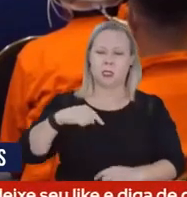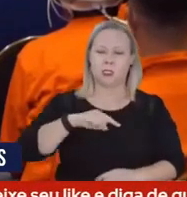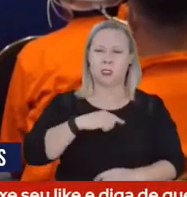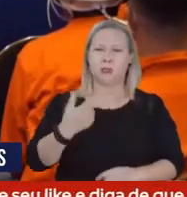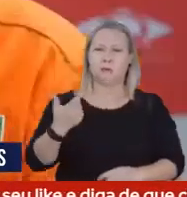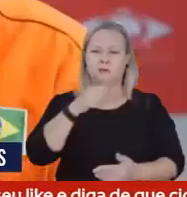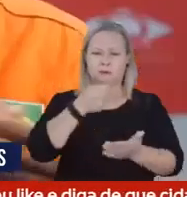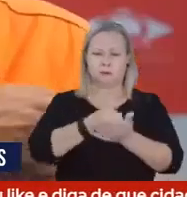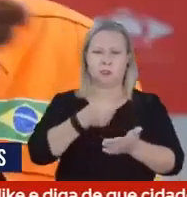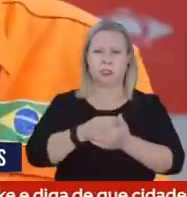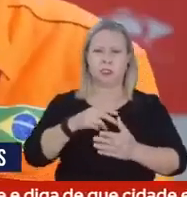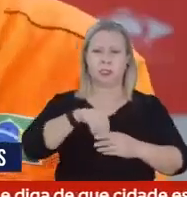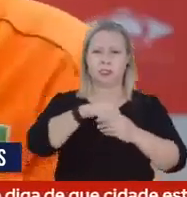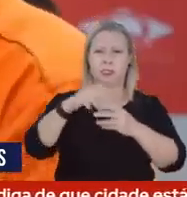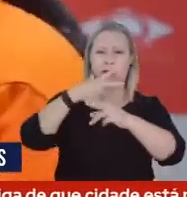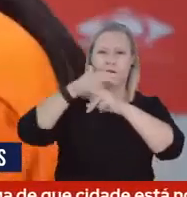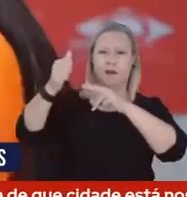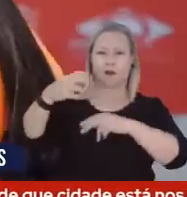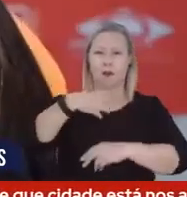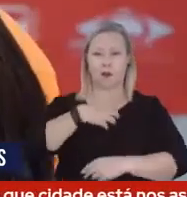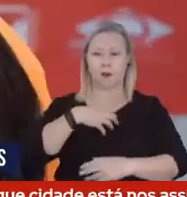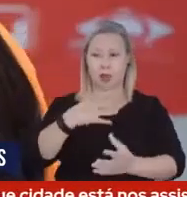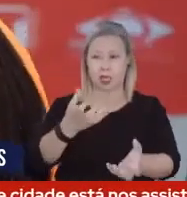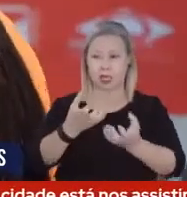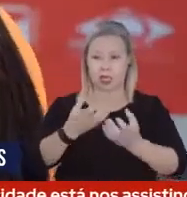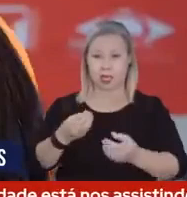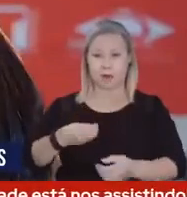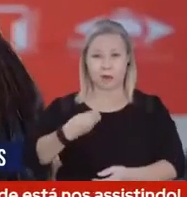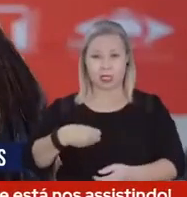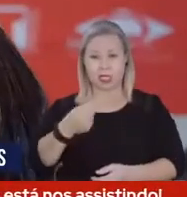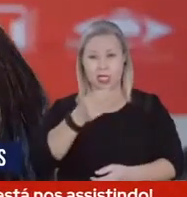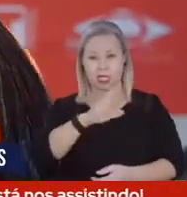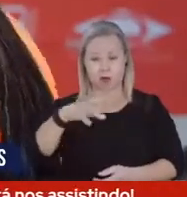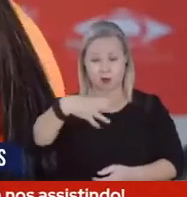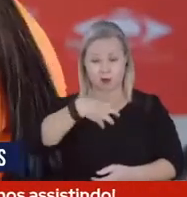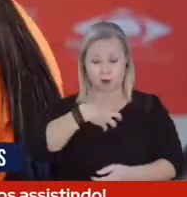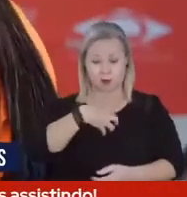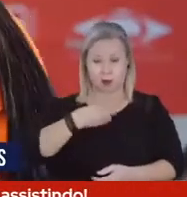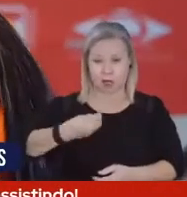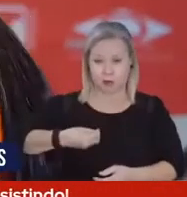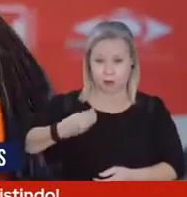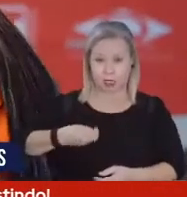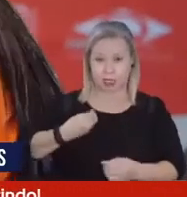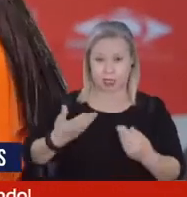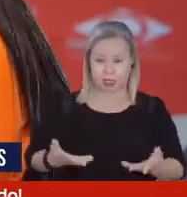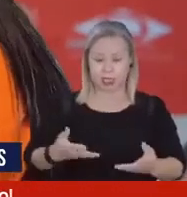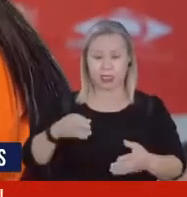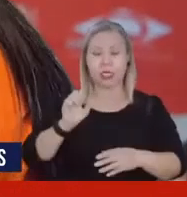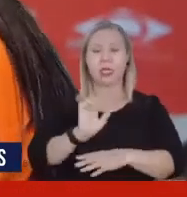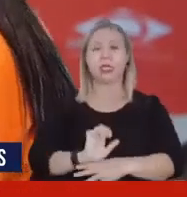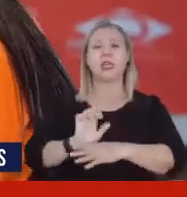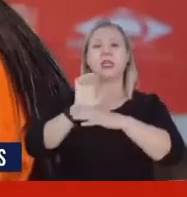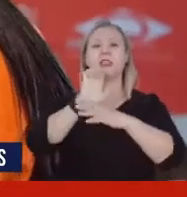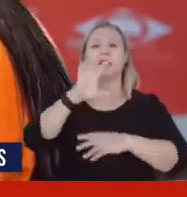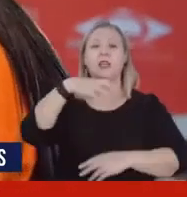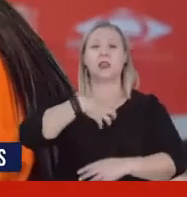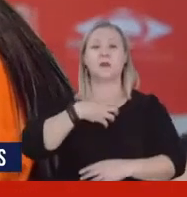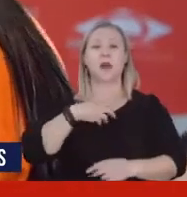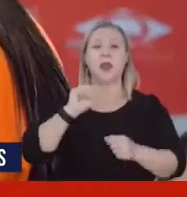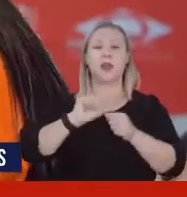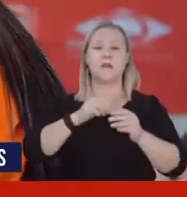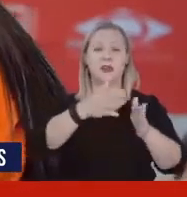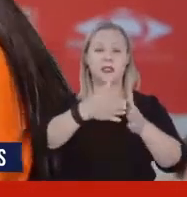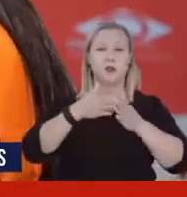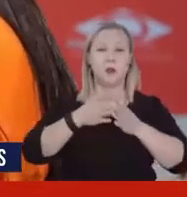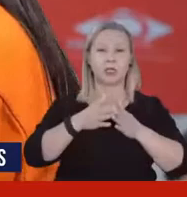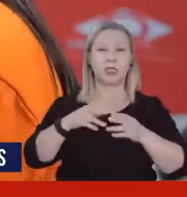Agora, nós queremos aqui, em nome dos baianos aqui presentes e desse estado, fazer um pleito. A Petrobras tem que voltar